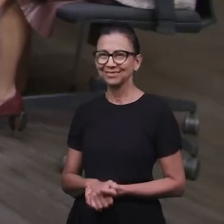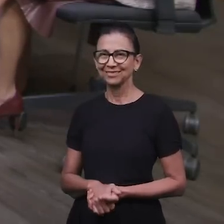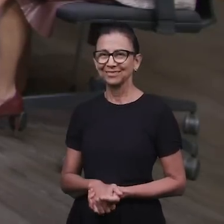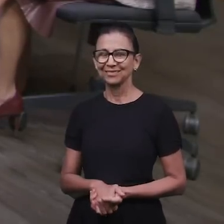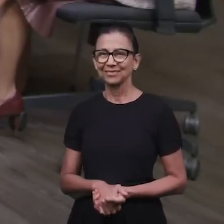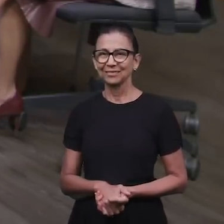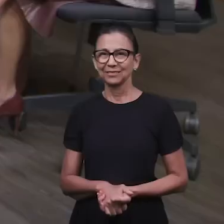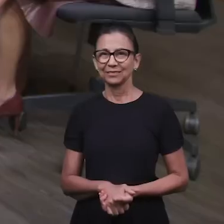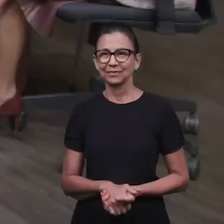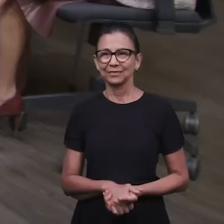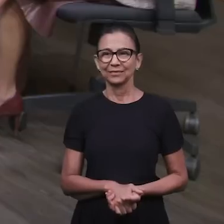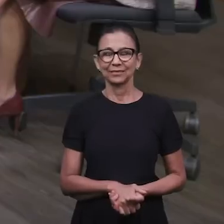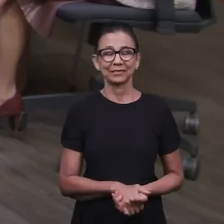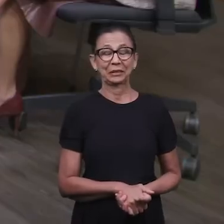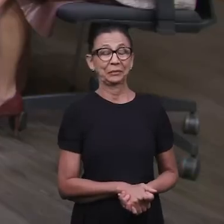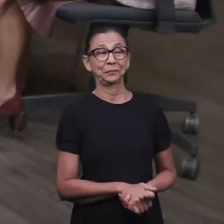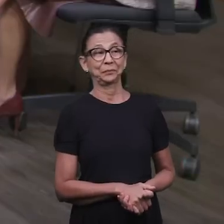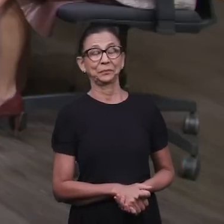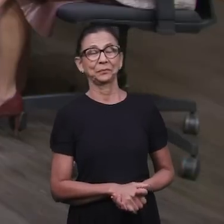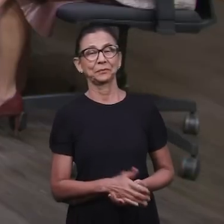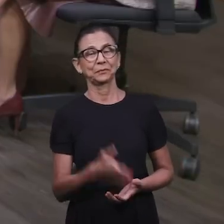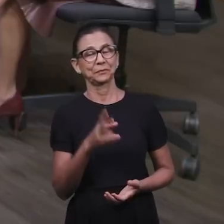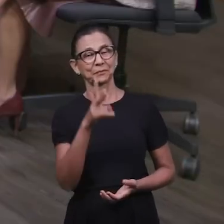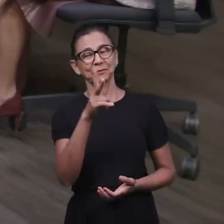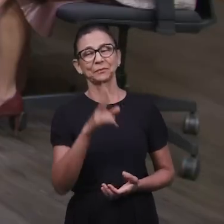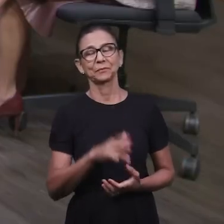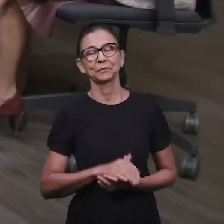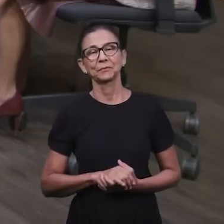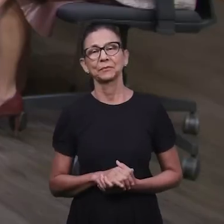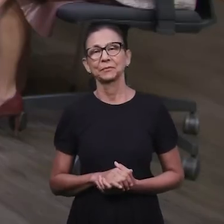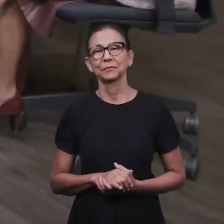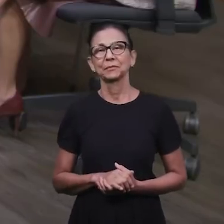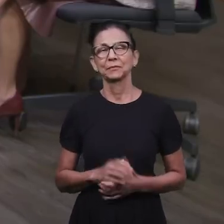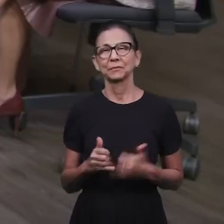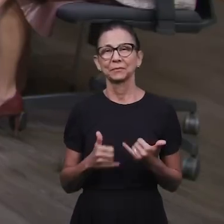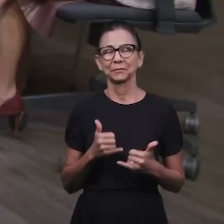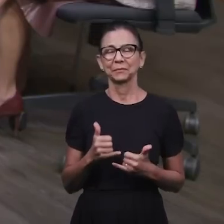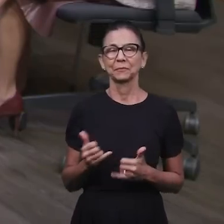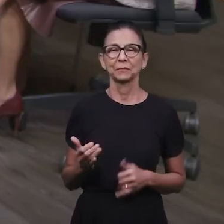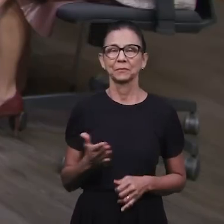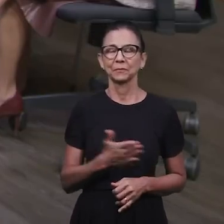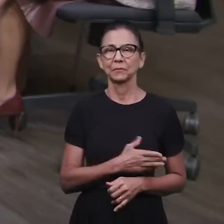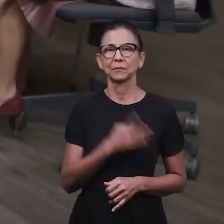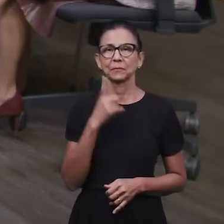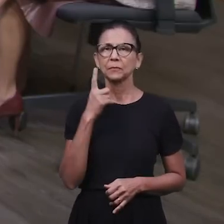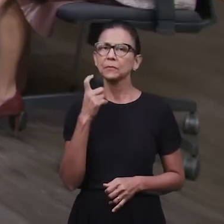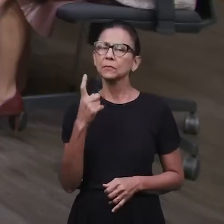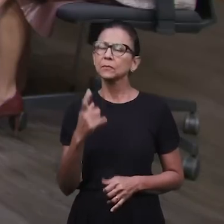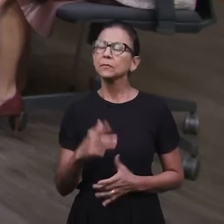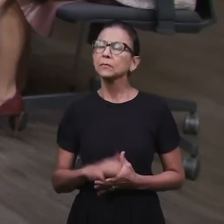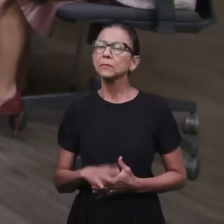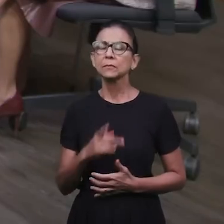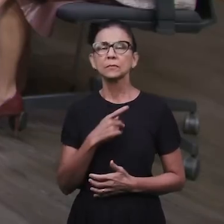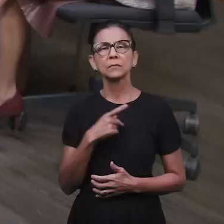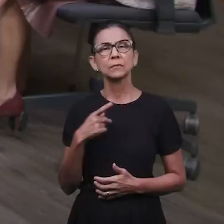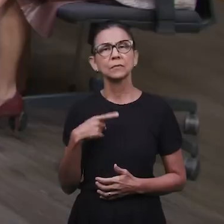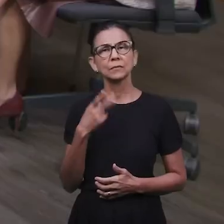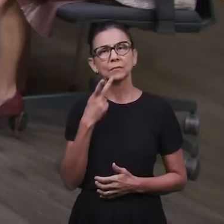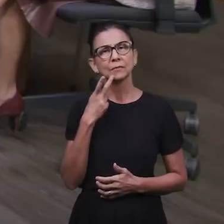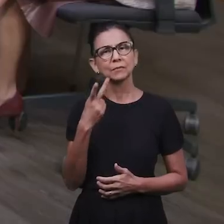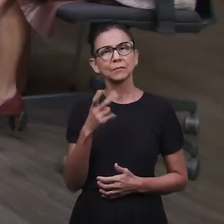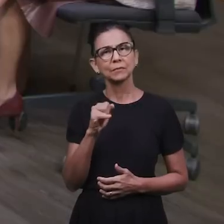pastor Ailton fez, e a gente conversava, eu estava conversando com ele um pouco antes de nós entrarmos no ar, sobre isso,